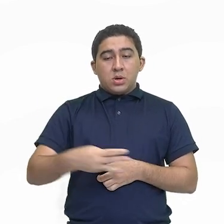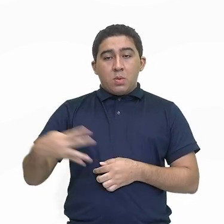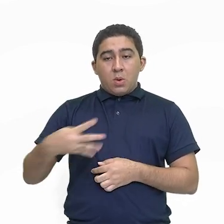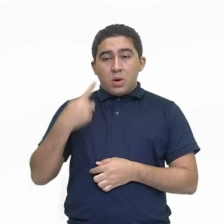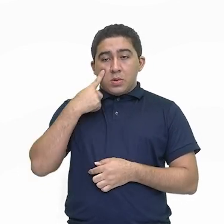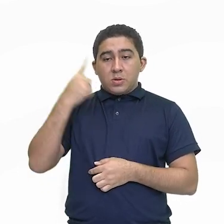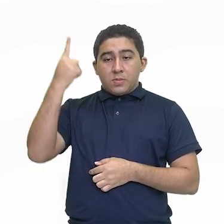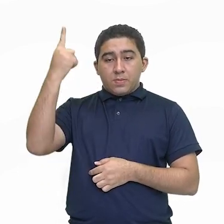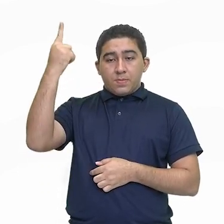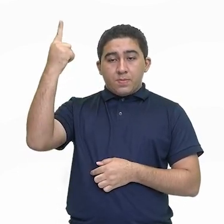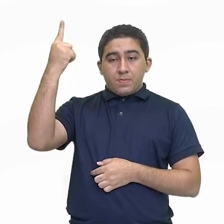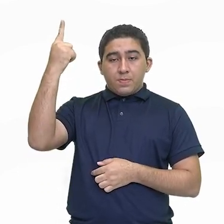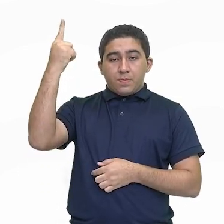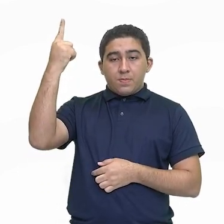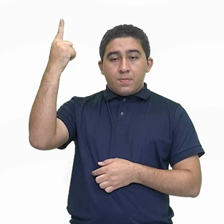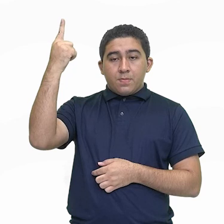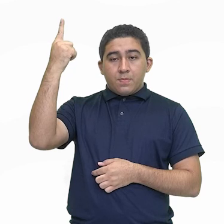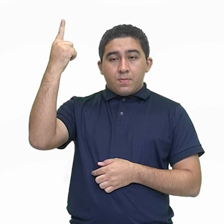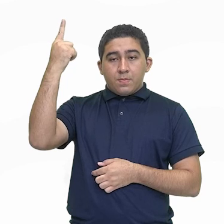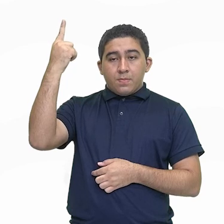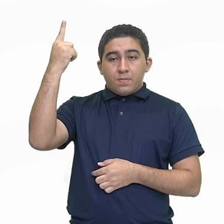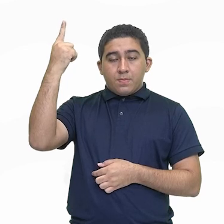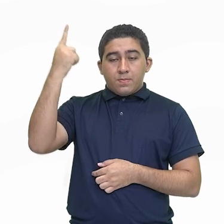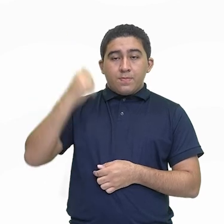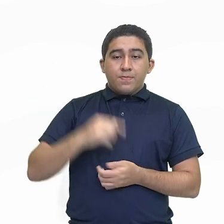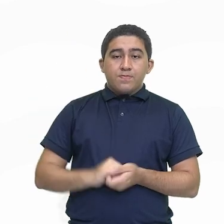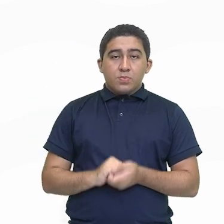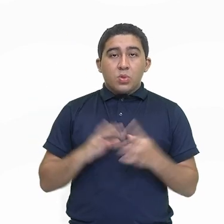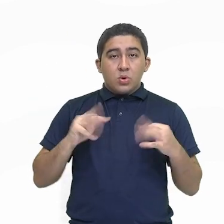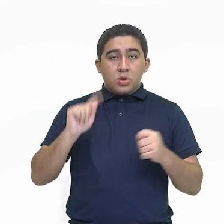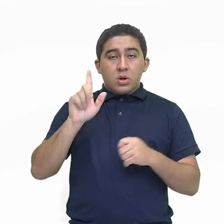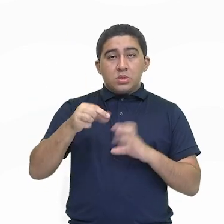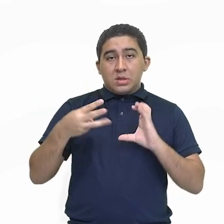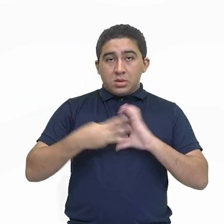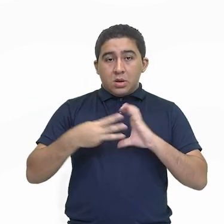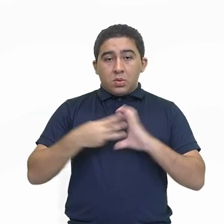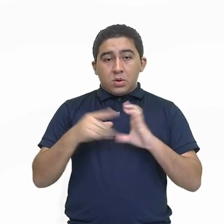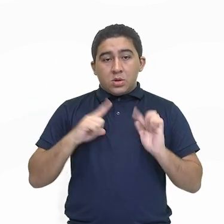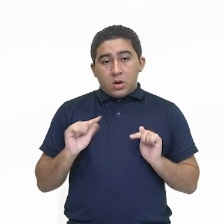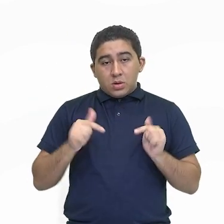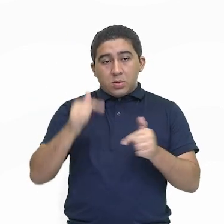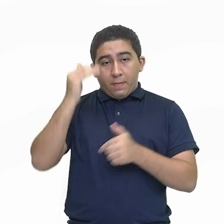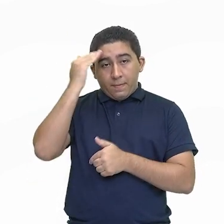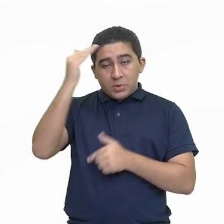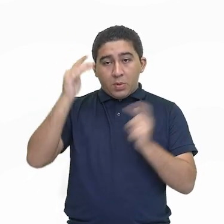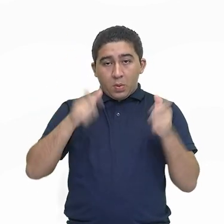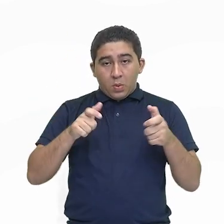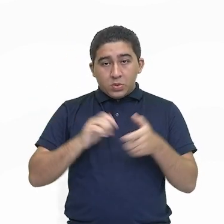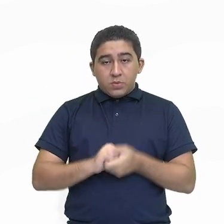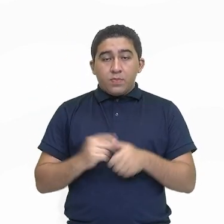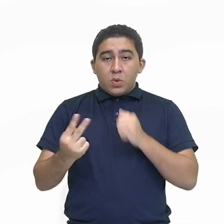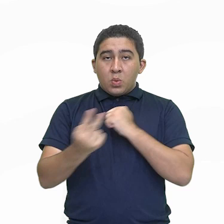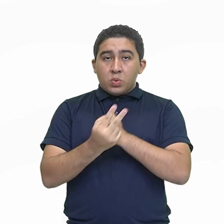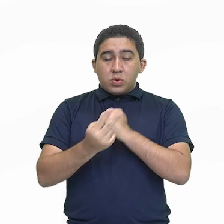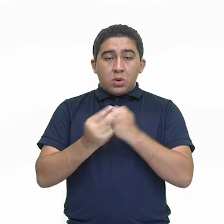T, anticorpos, macrófagos. Todas essas células, elas atuam principalmente na